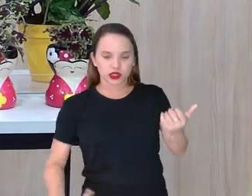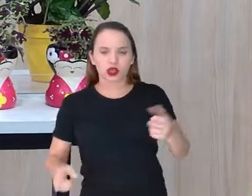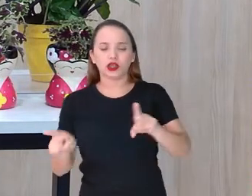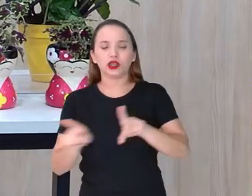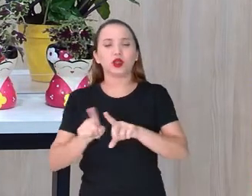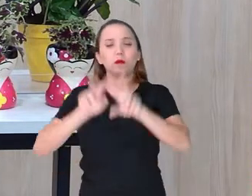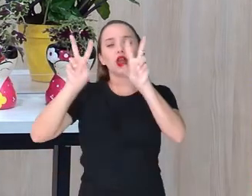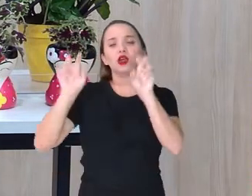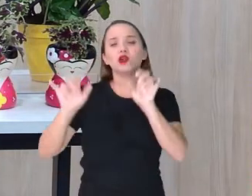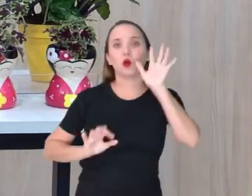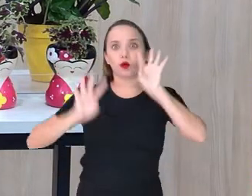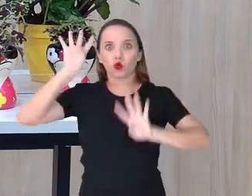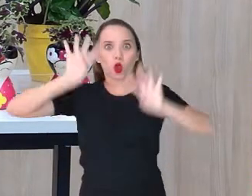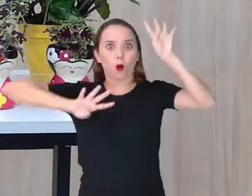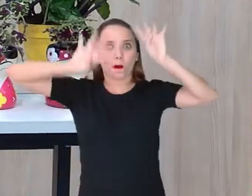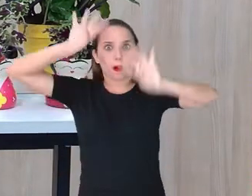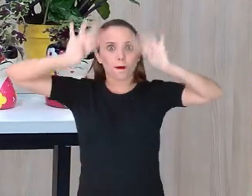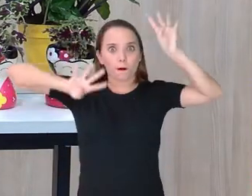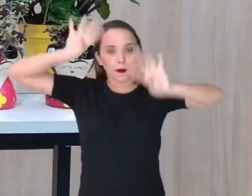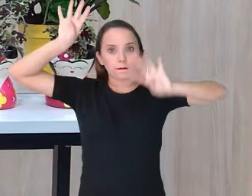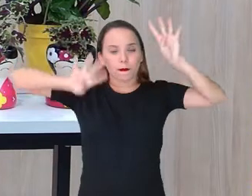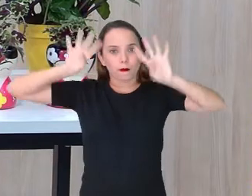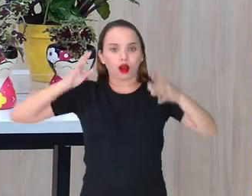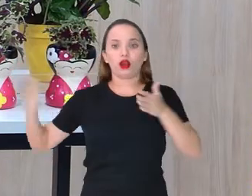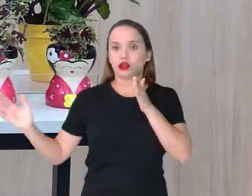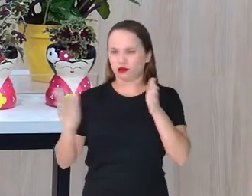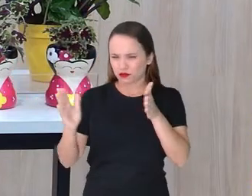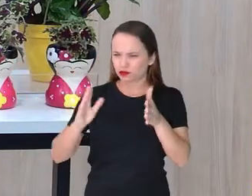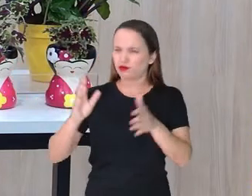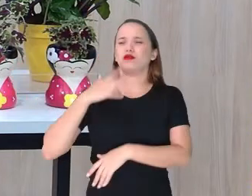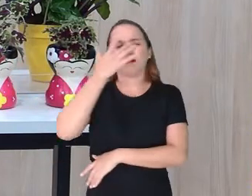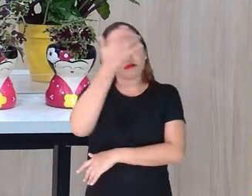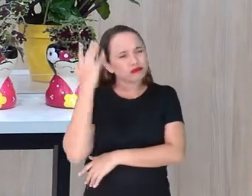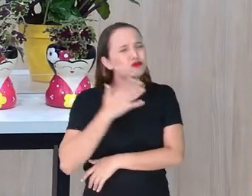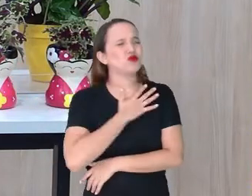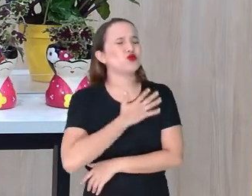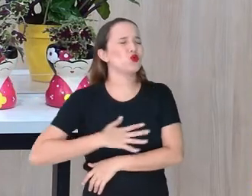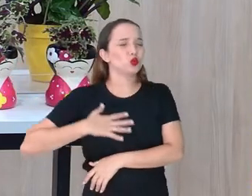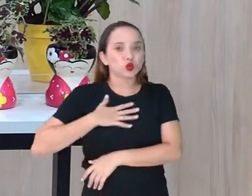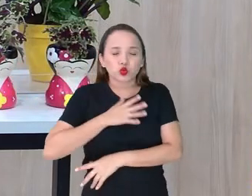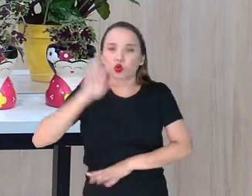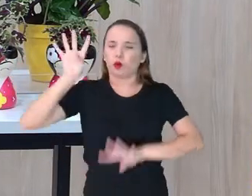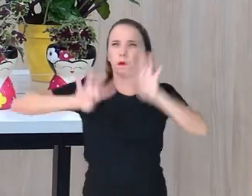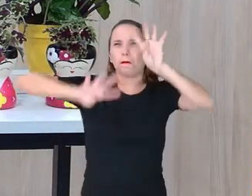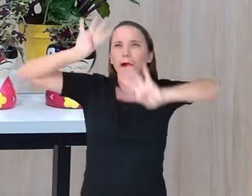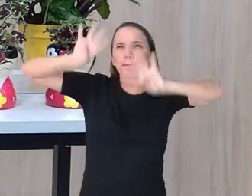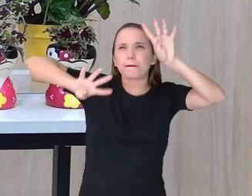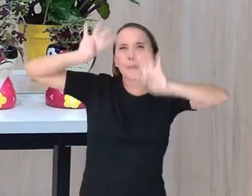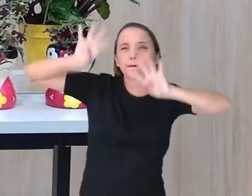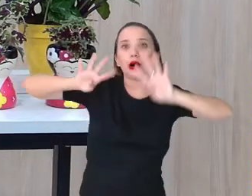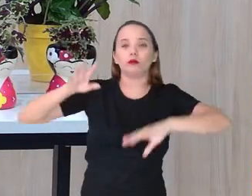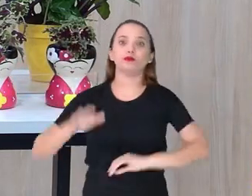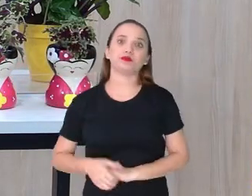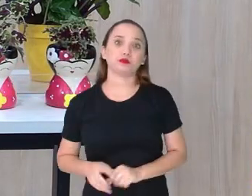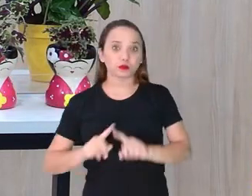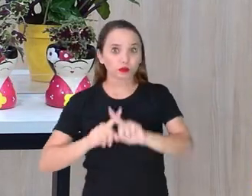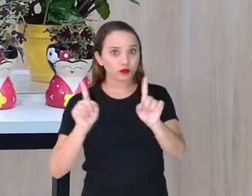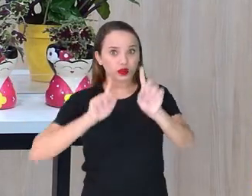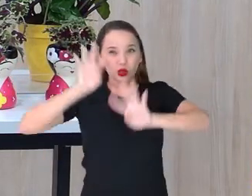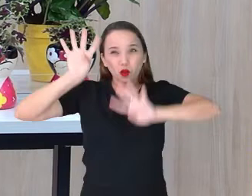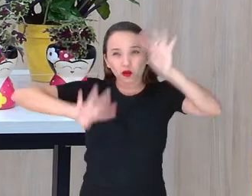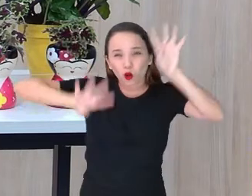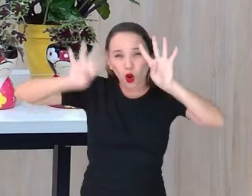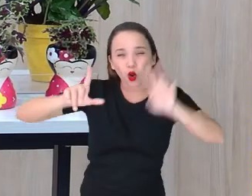muitos fogos, as pessoas gostam muito de soltar aqueles fogos que fazem um barulho enorme, e esse barulho, ele atrapalha